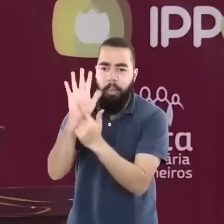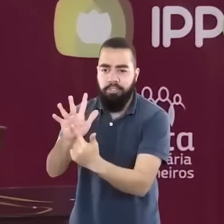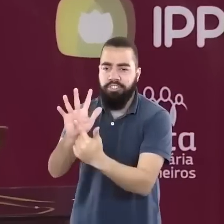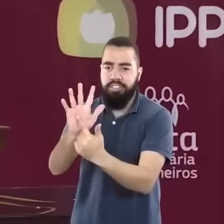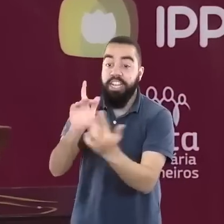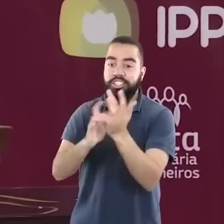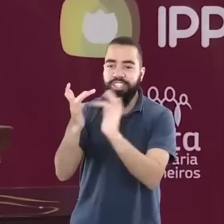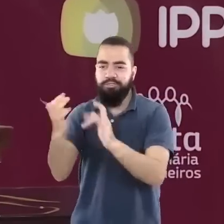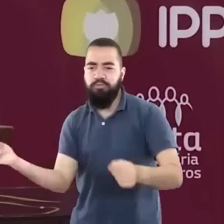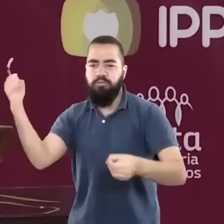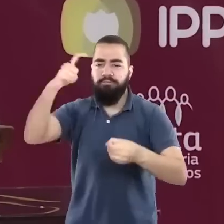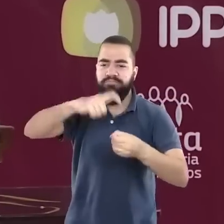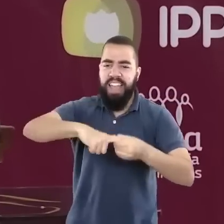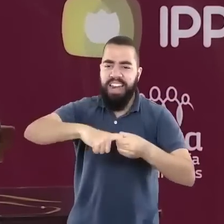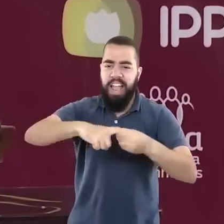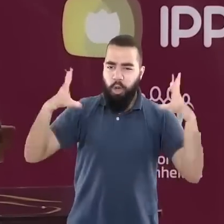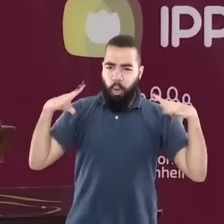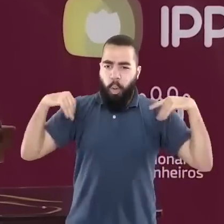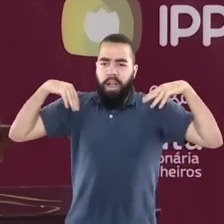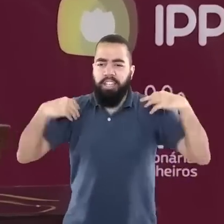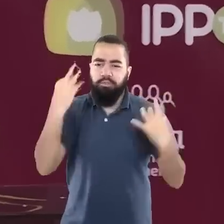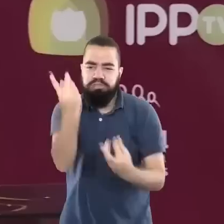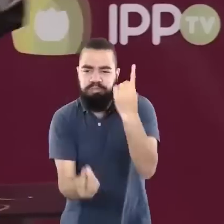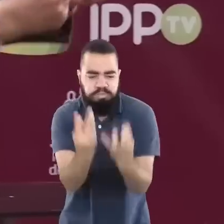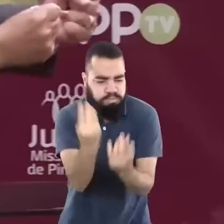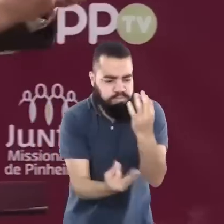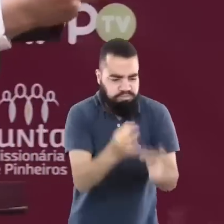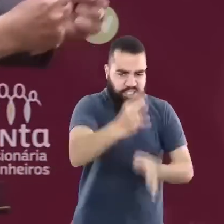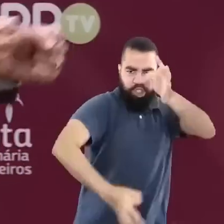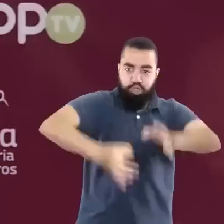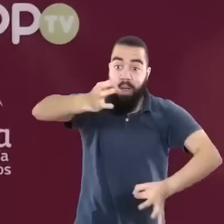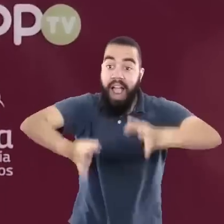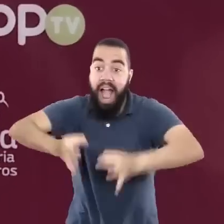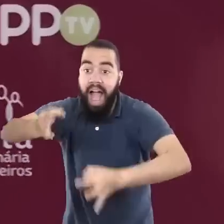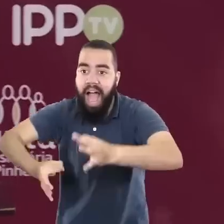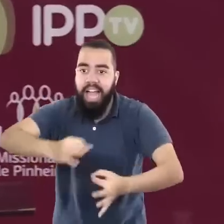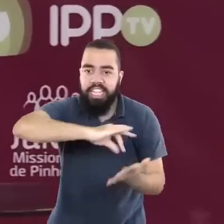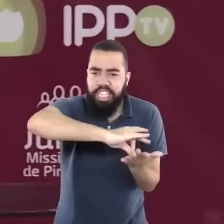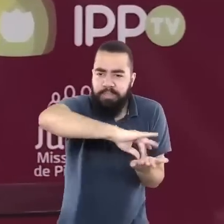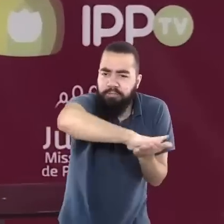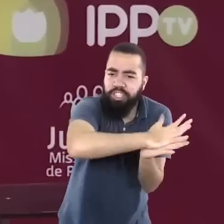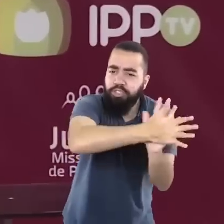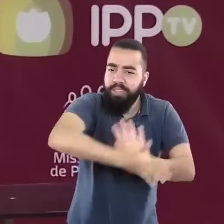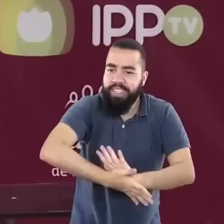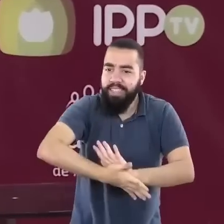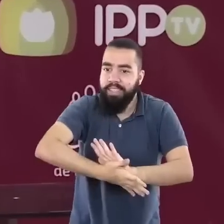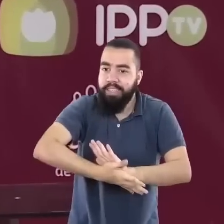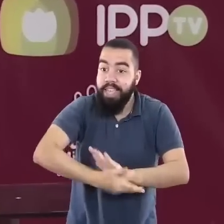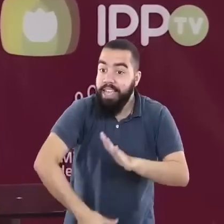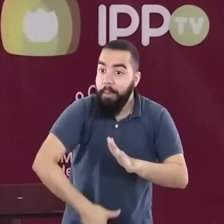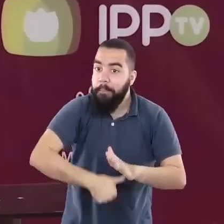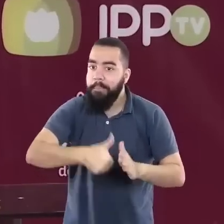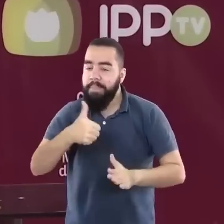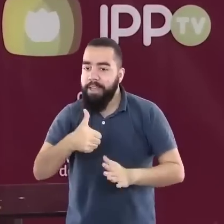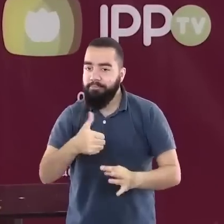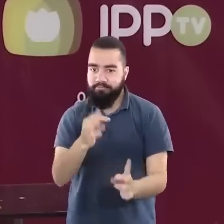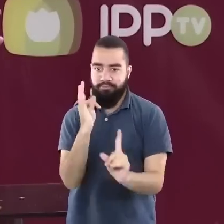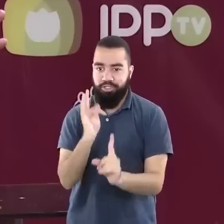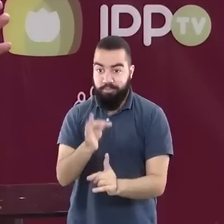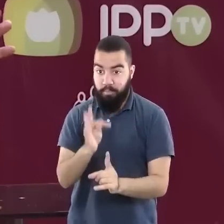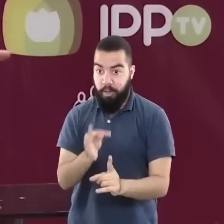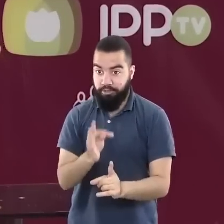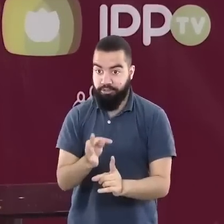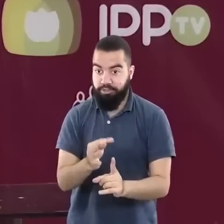o seu poder em chamas de fogo para te exercer Vingança contra os seus inimigos mas primeiro Timóteo nos apresenta